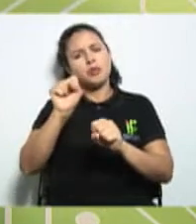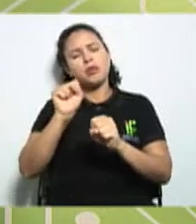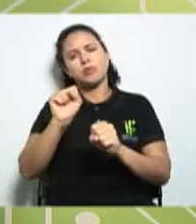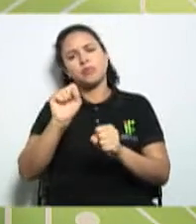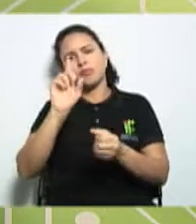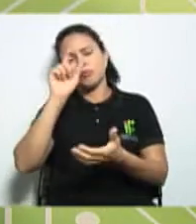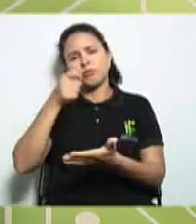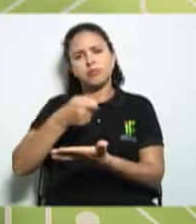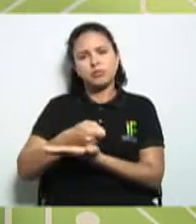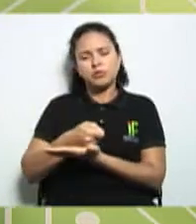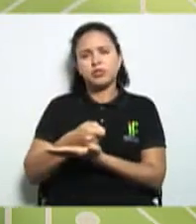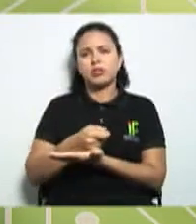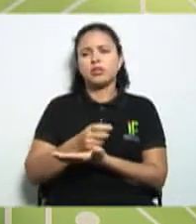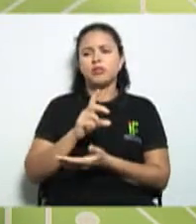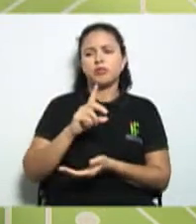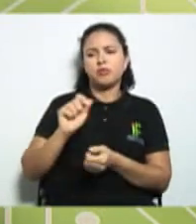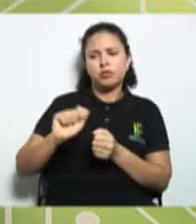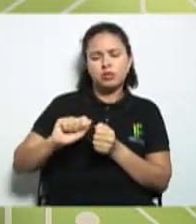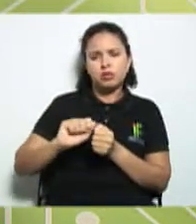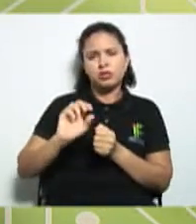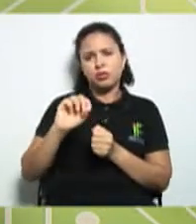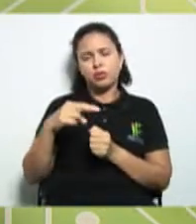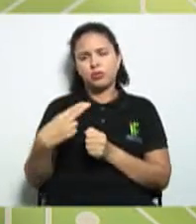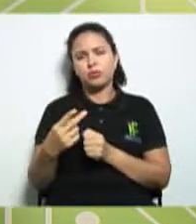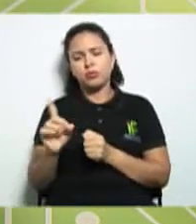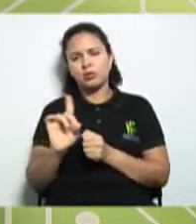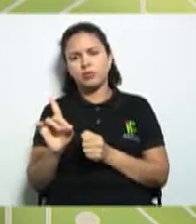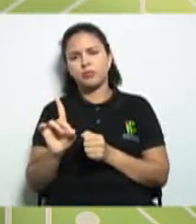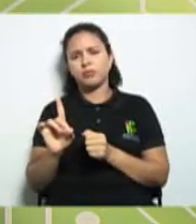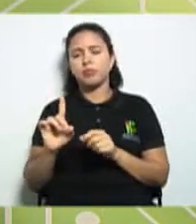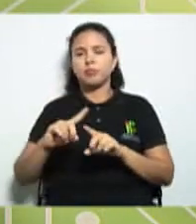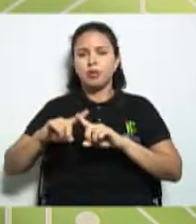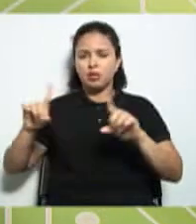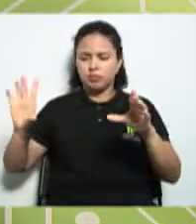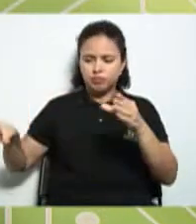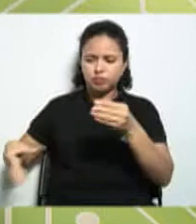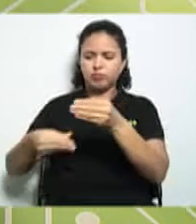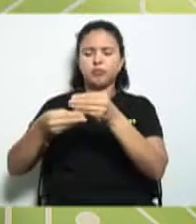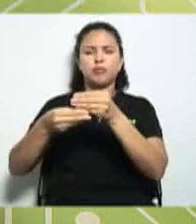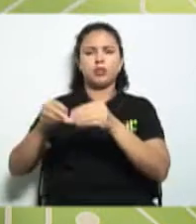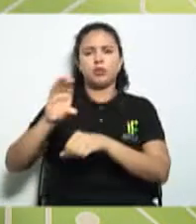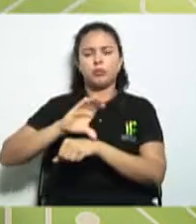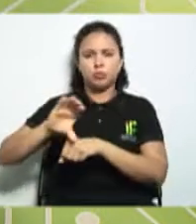ele poderá contar como atividade complementar